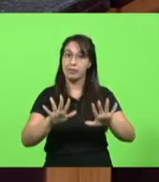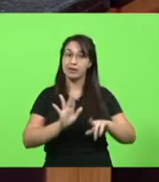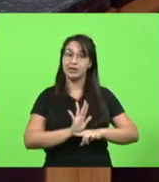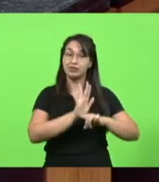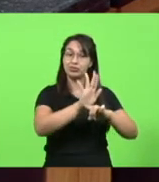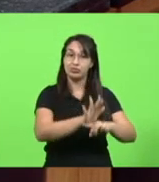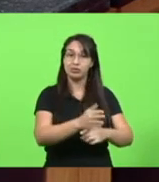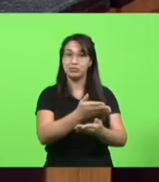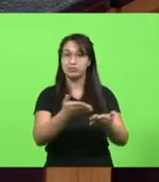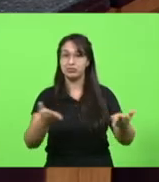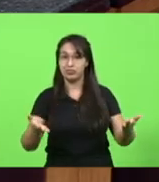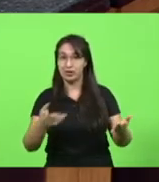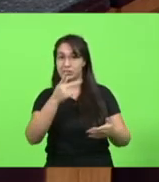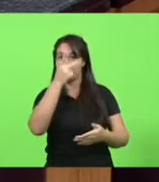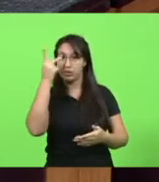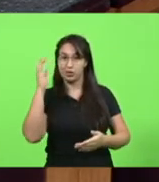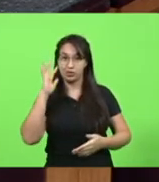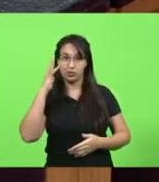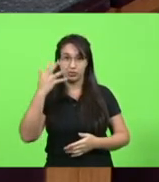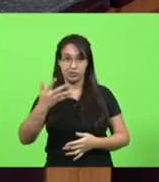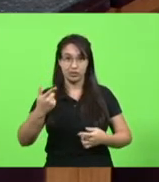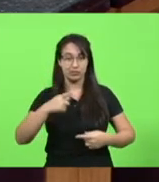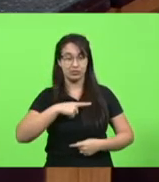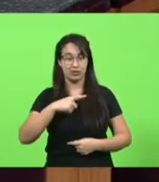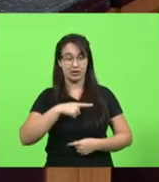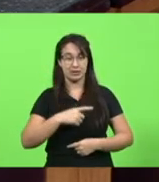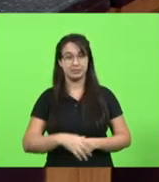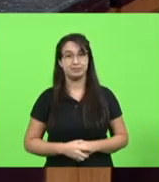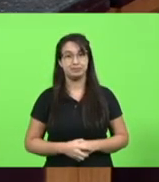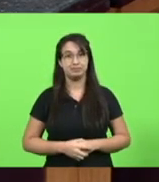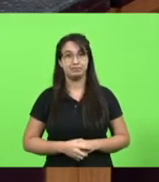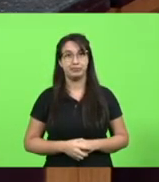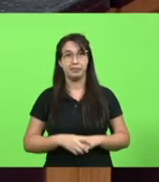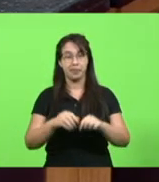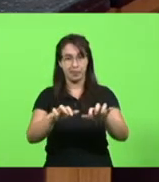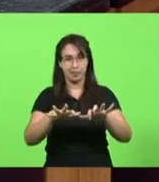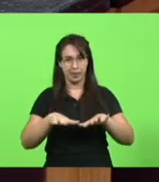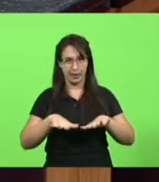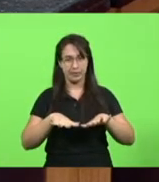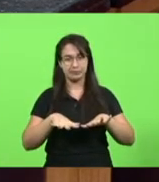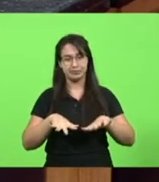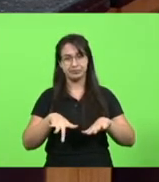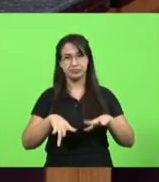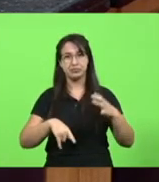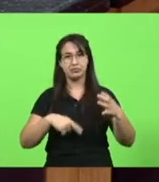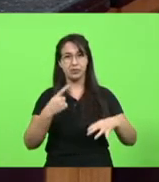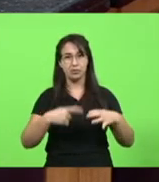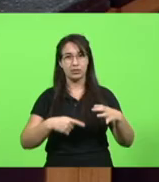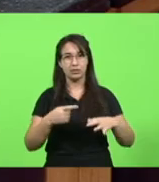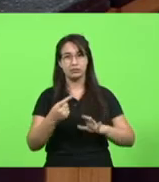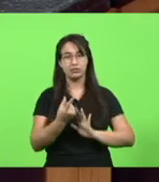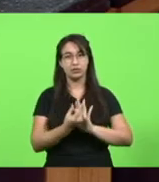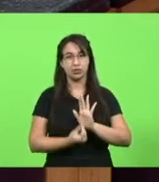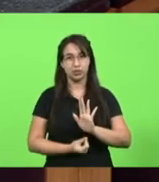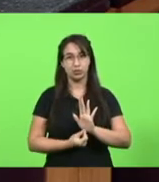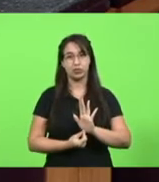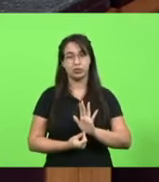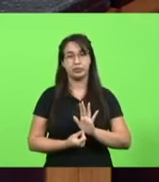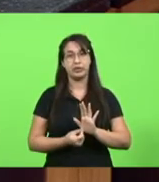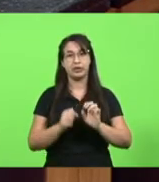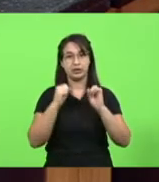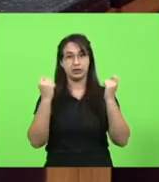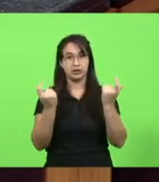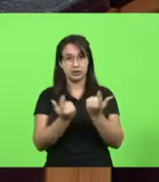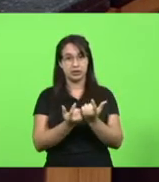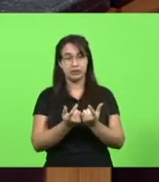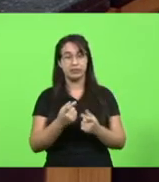as soluções que o mundo precisa. Na audiência realizada na Comissão de Economia, Mista e Energia na Assembleia, nós